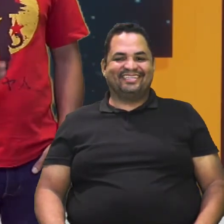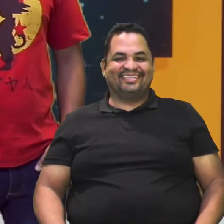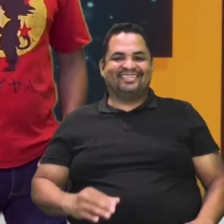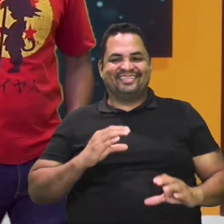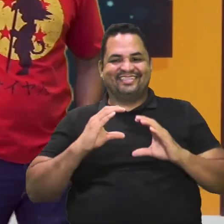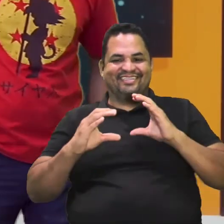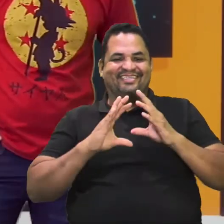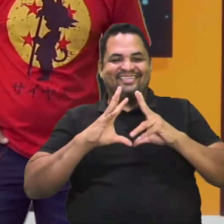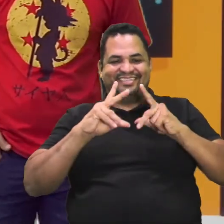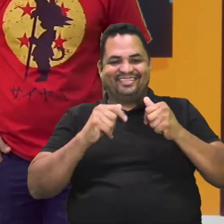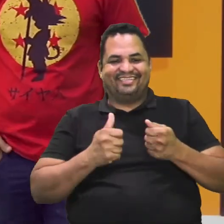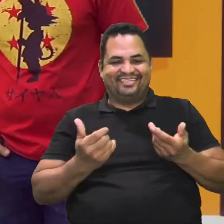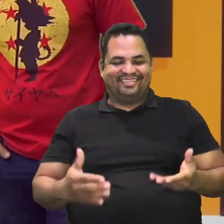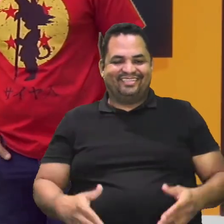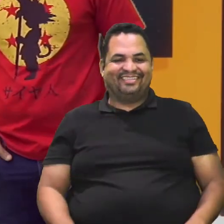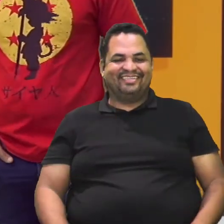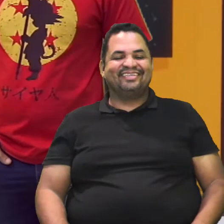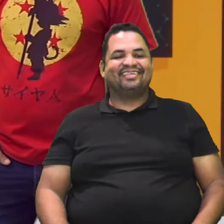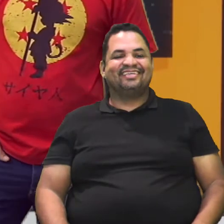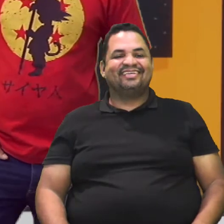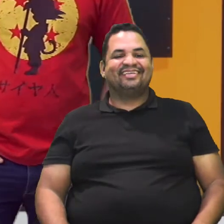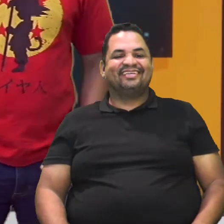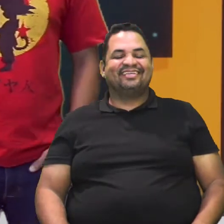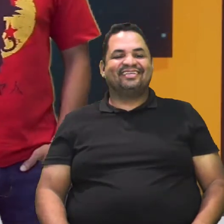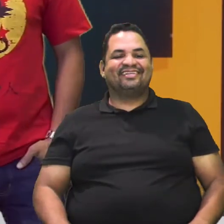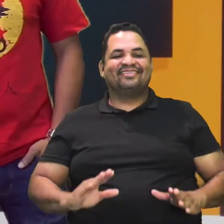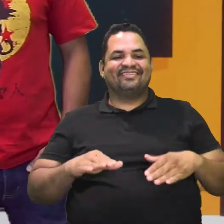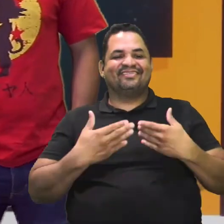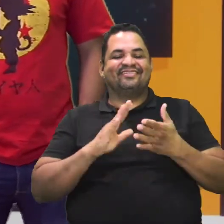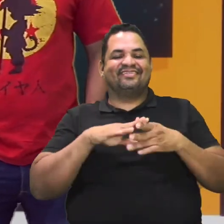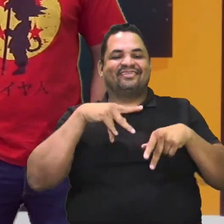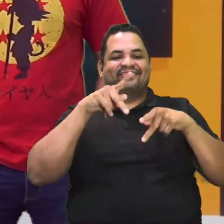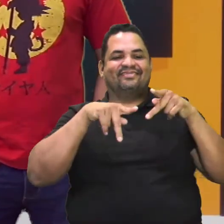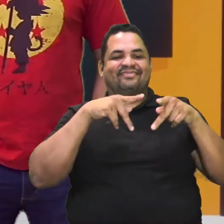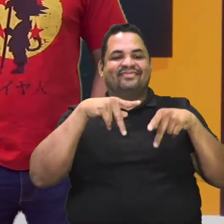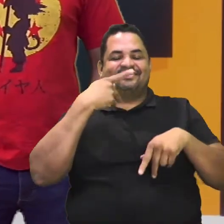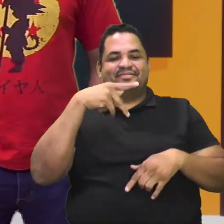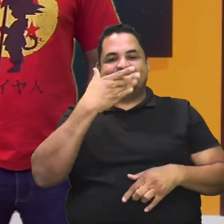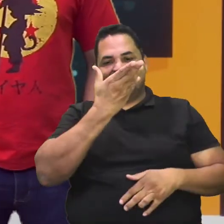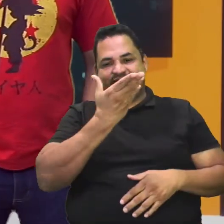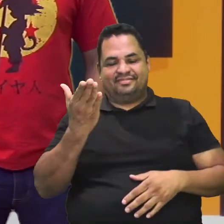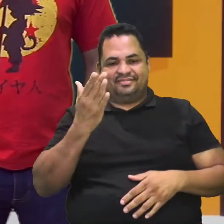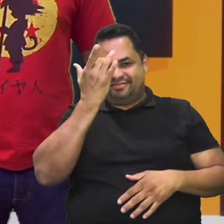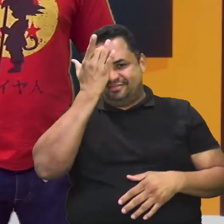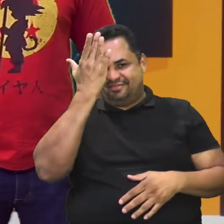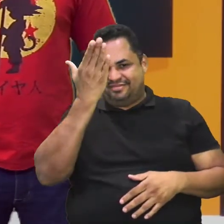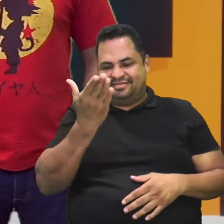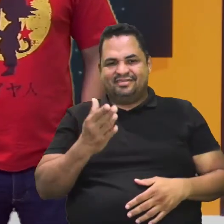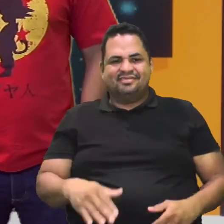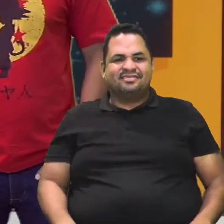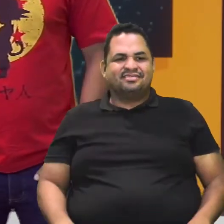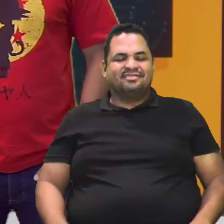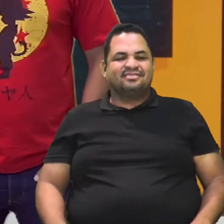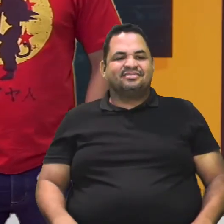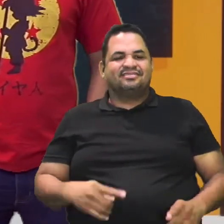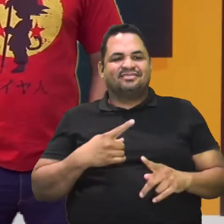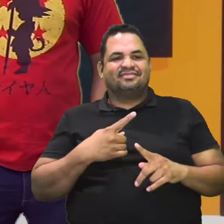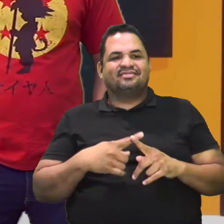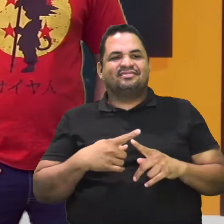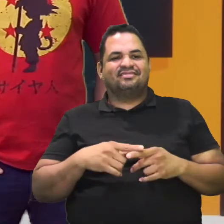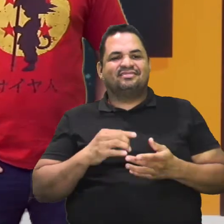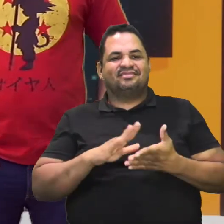Comunicação é tudo. Comunicação é tudo. E aí, qual é o ditado popular? Tá muito fácil, né? Porque às vezes a aula já é numa pegada